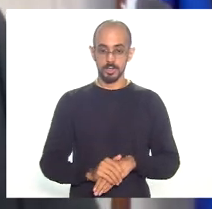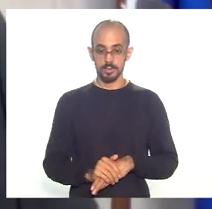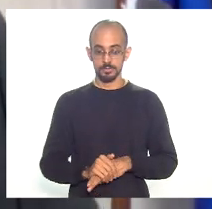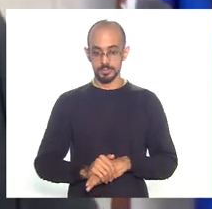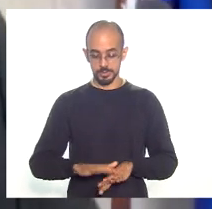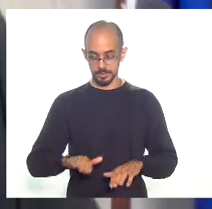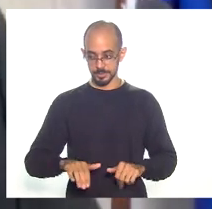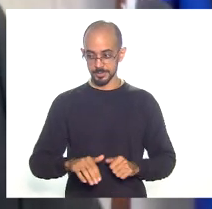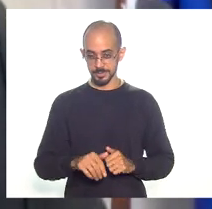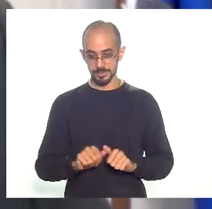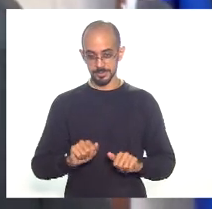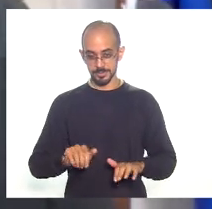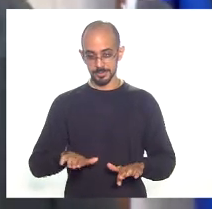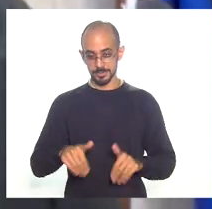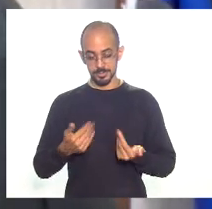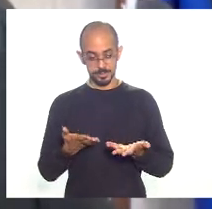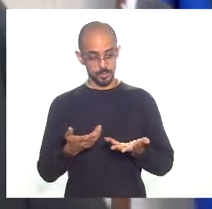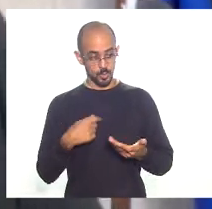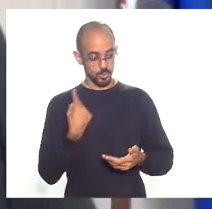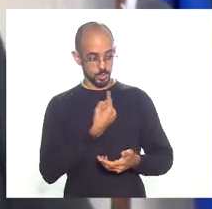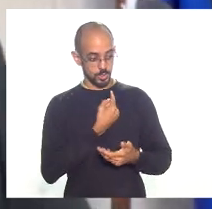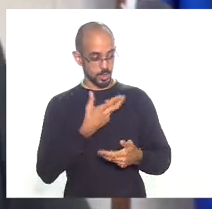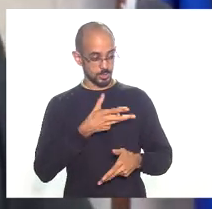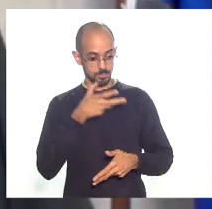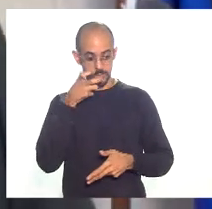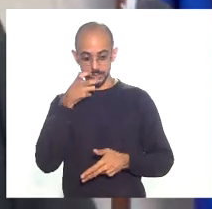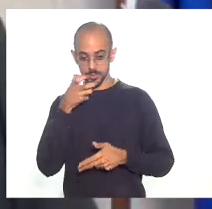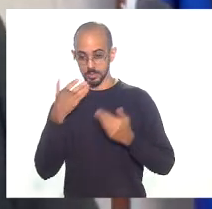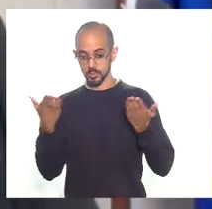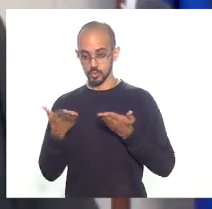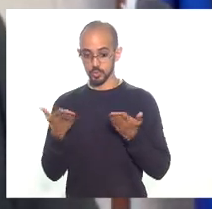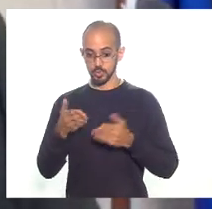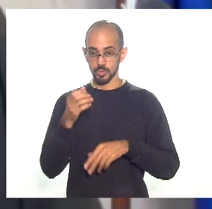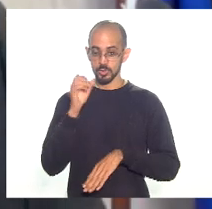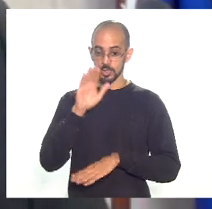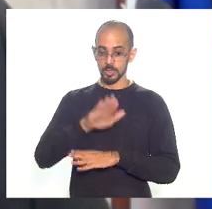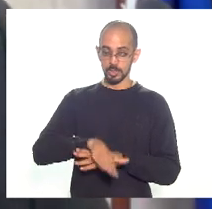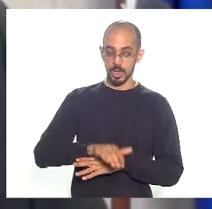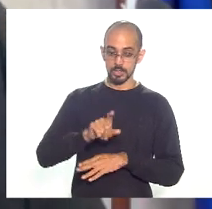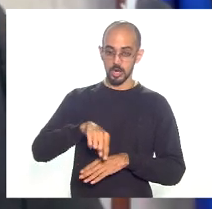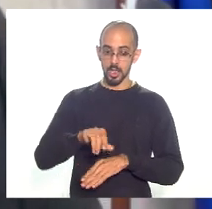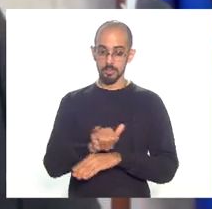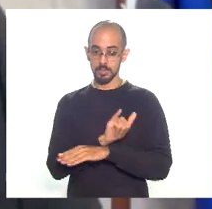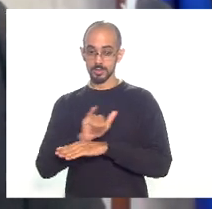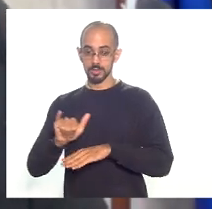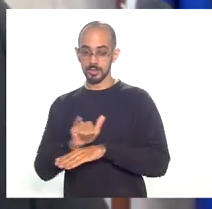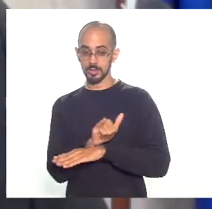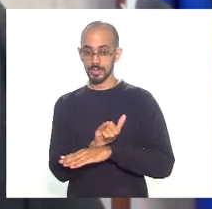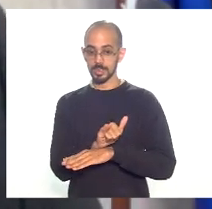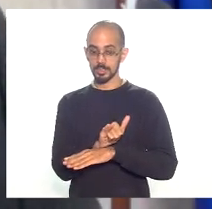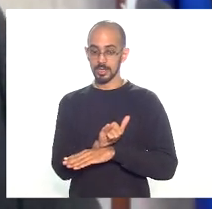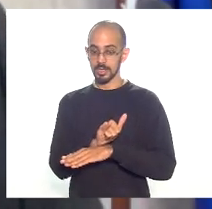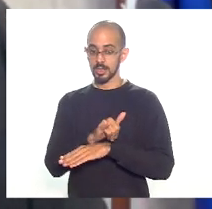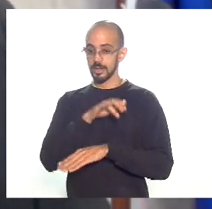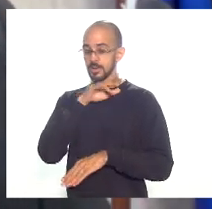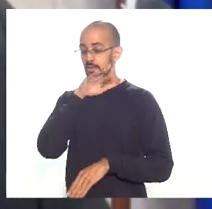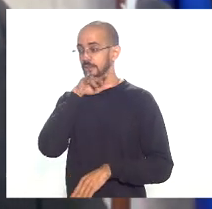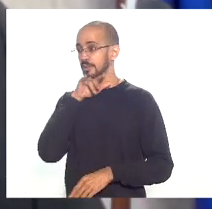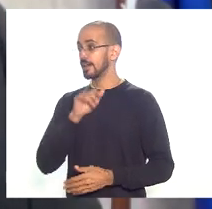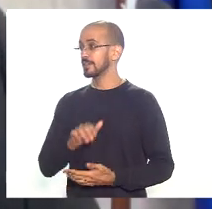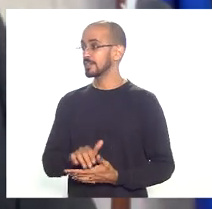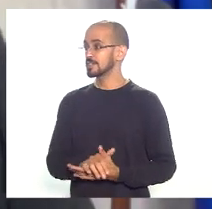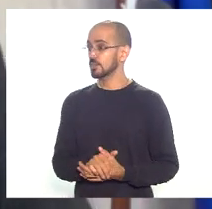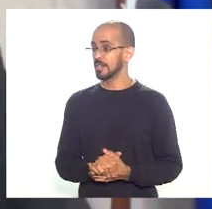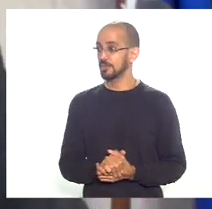que nós estamos observando aqui nessa tarde é justamente uma estratégia maliciosa maléfica